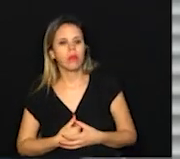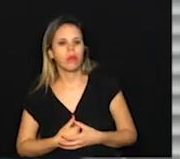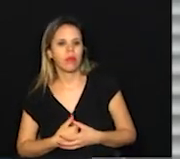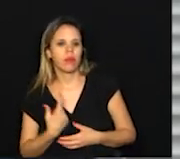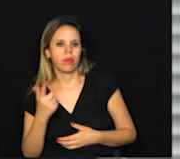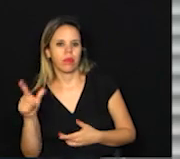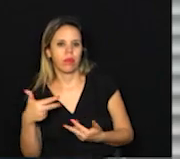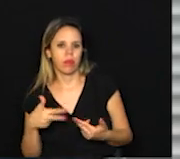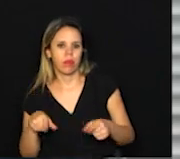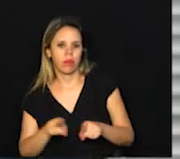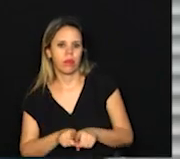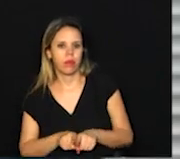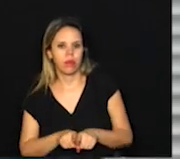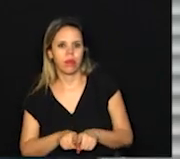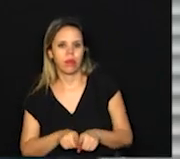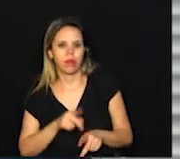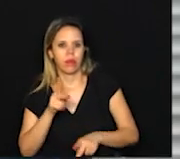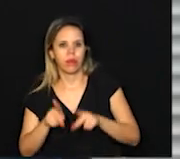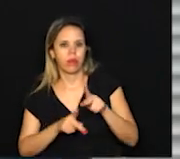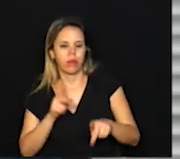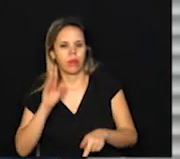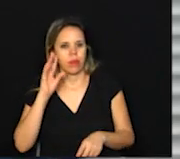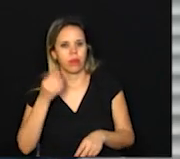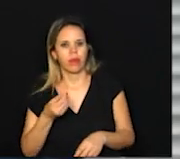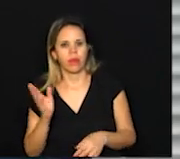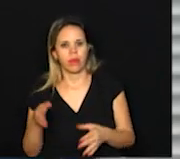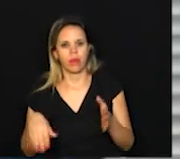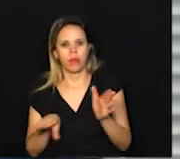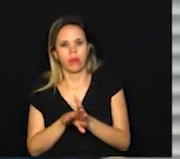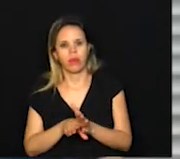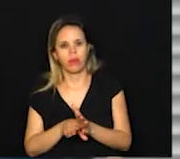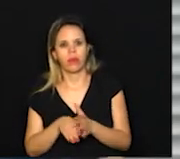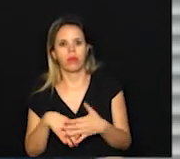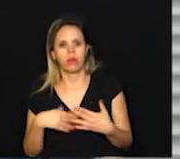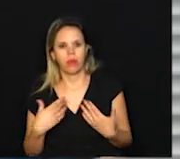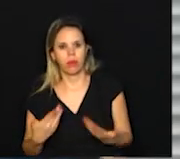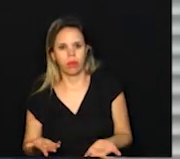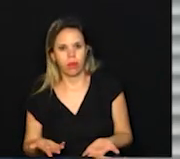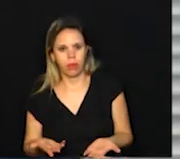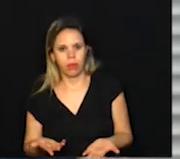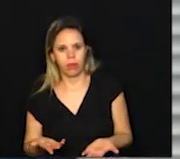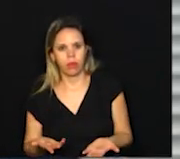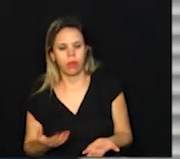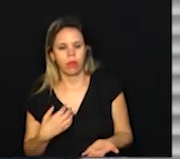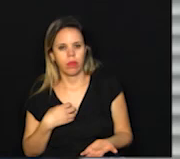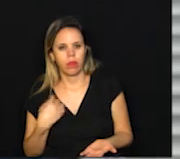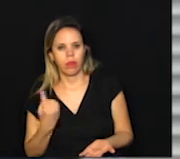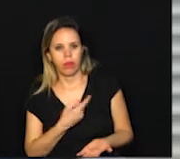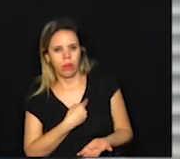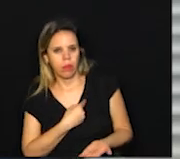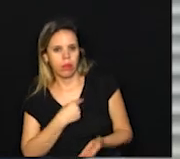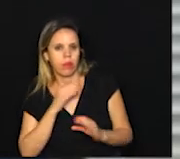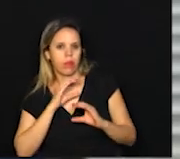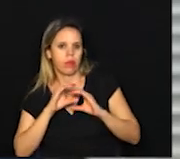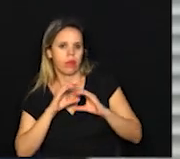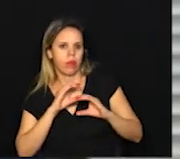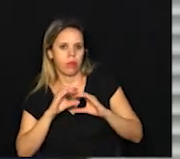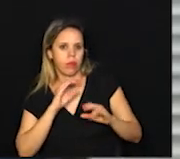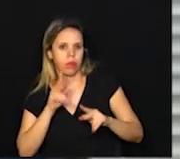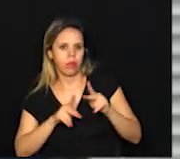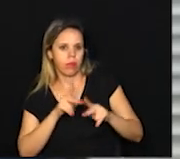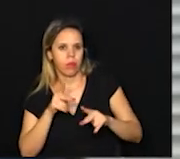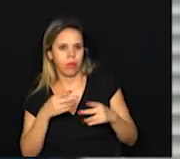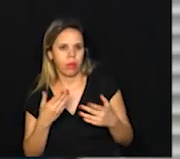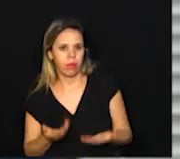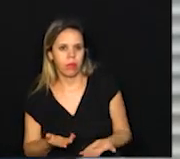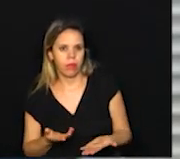e a outra é o povo entender que já chegou nessa situação. Então, até a maneira de nós nos comunicarmos com a